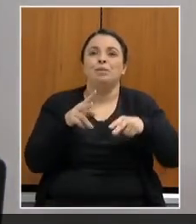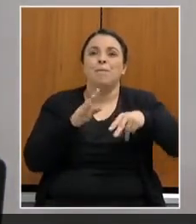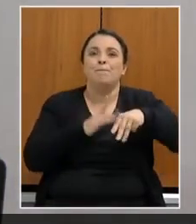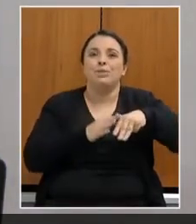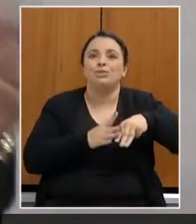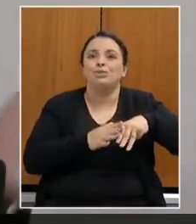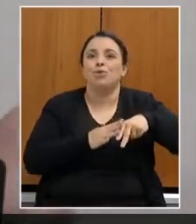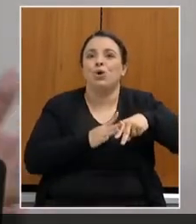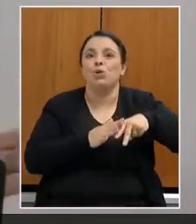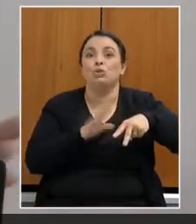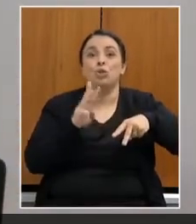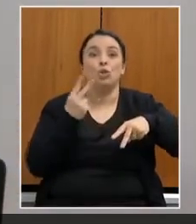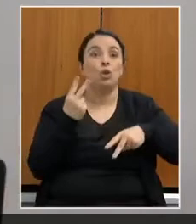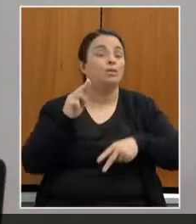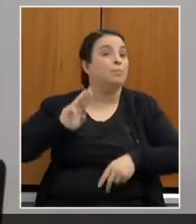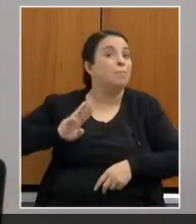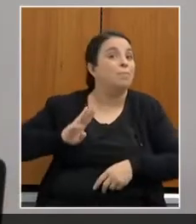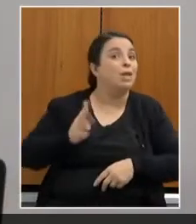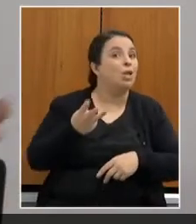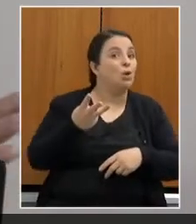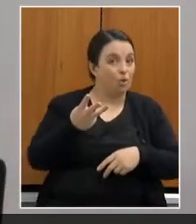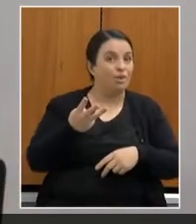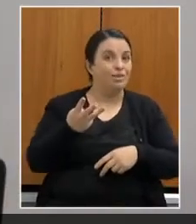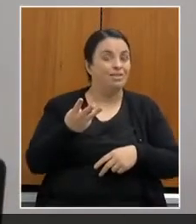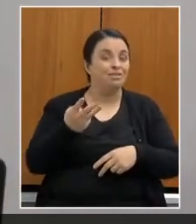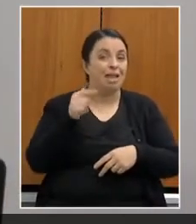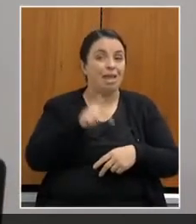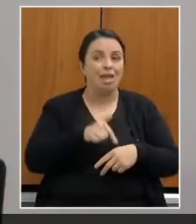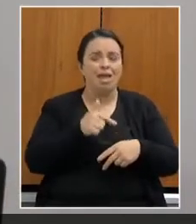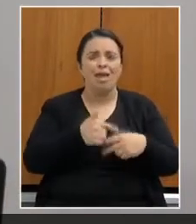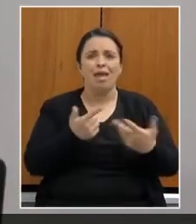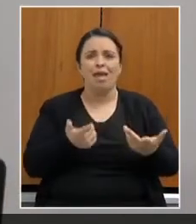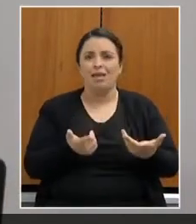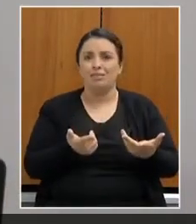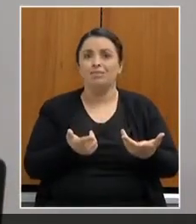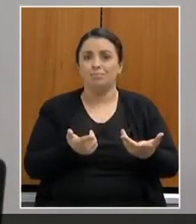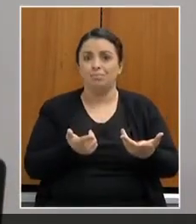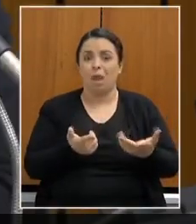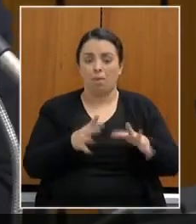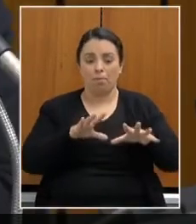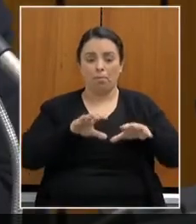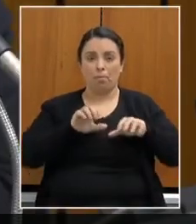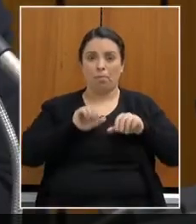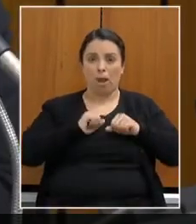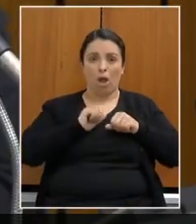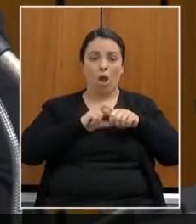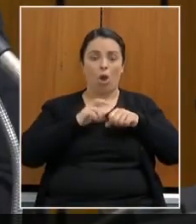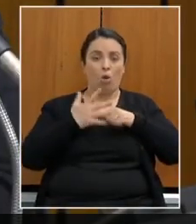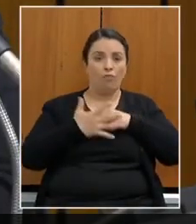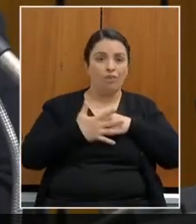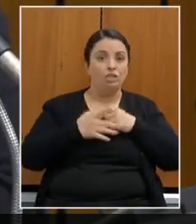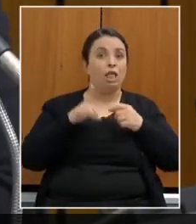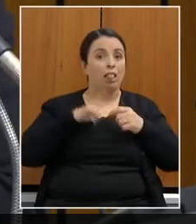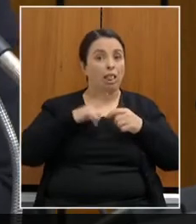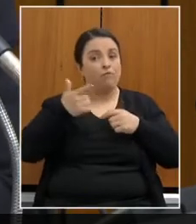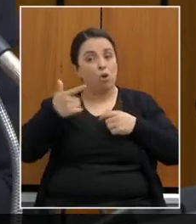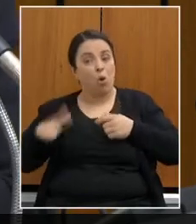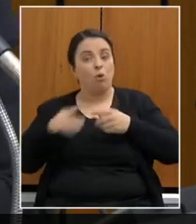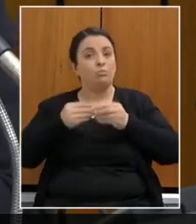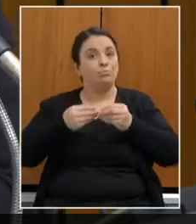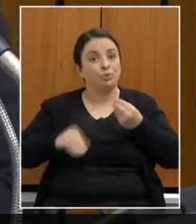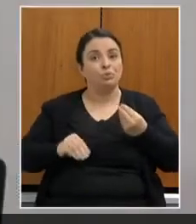pacientes que, de uma certa forma ou outra, muitos deles sairão com problemas que exigirão uma reabilitação